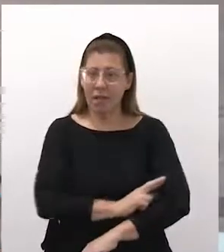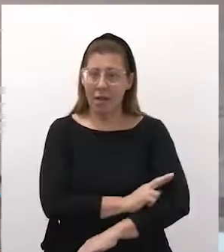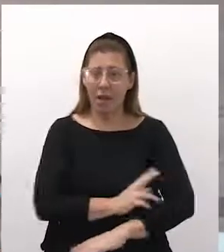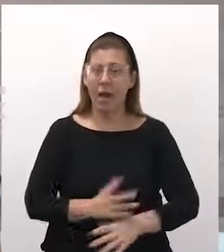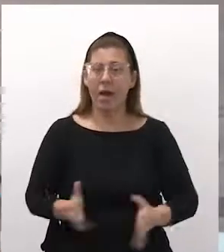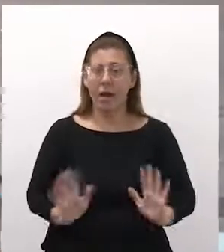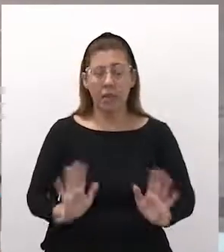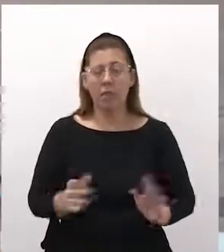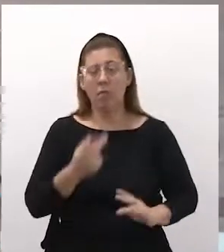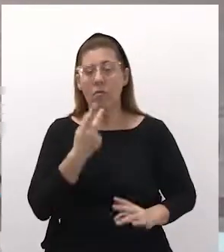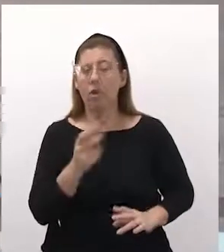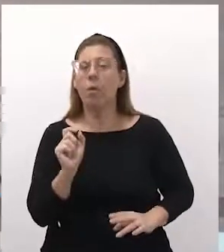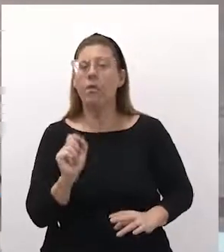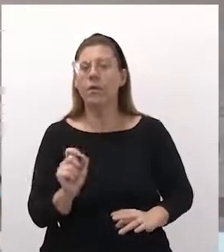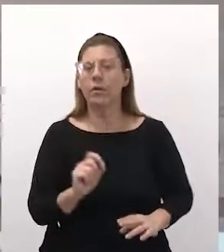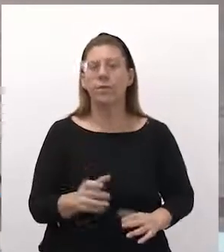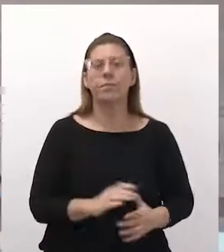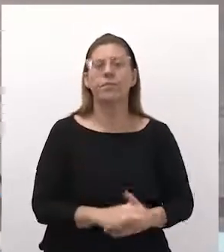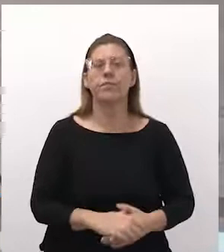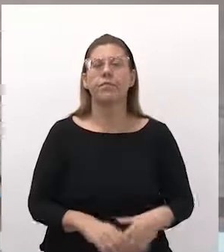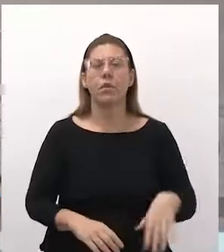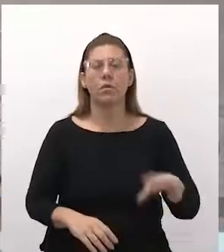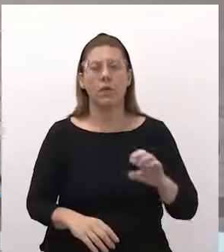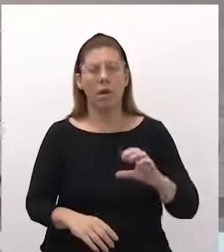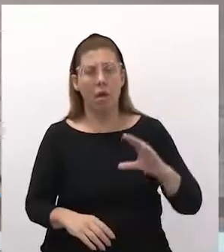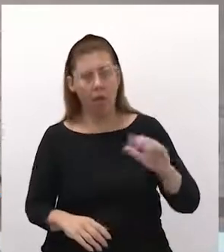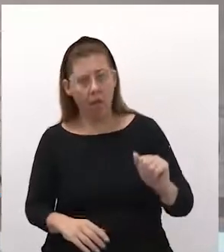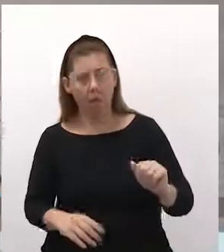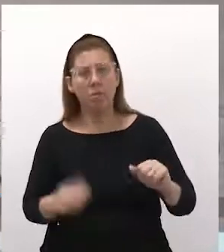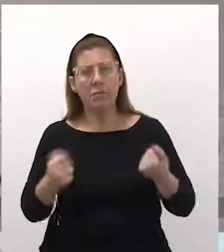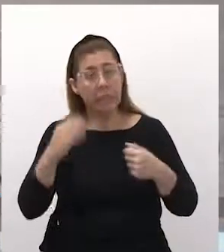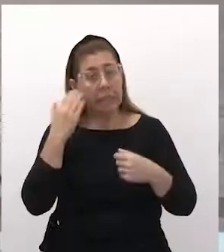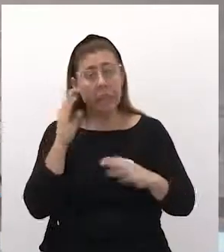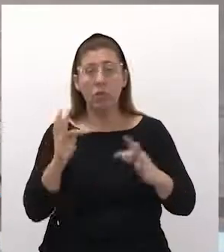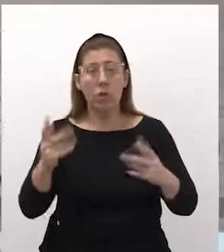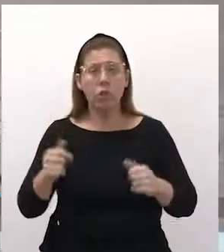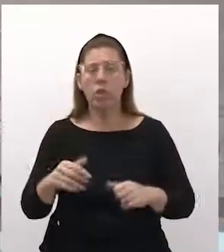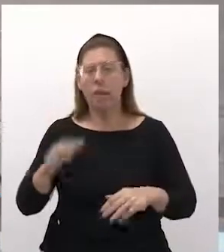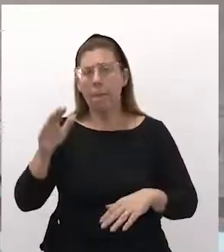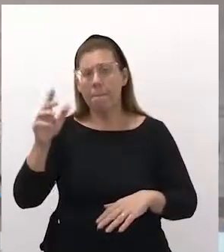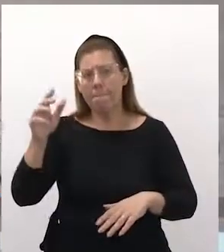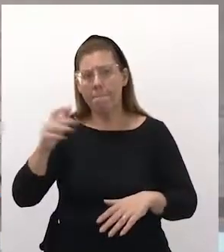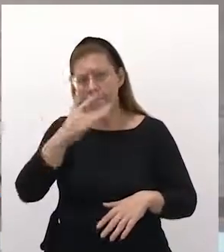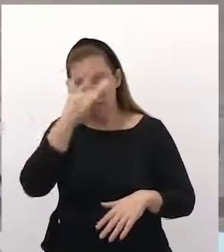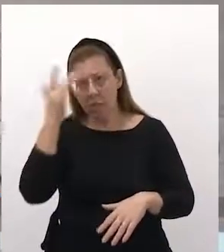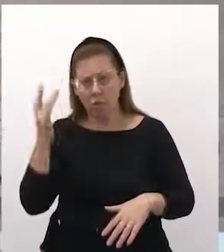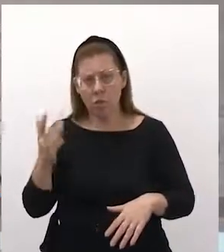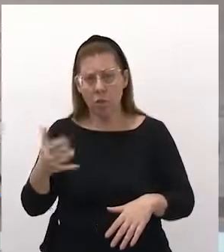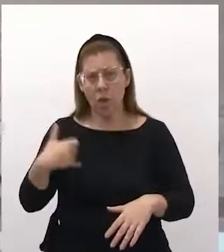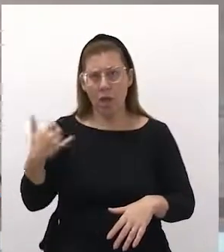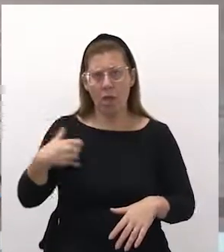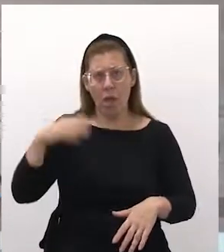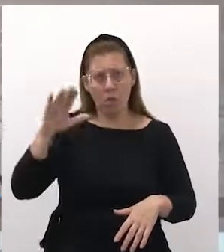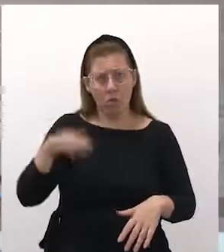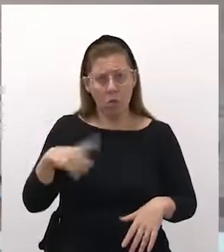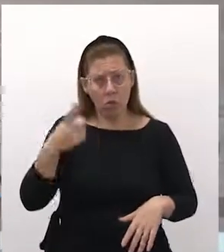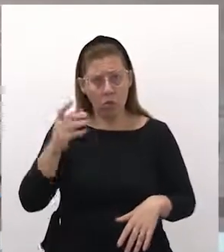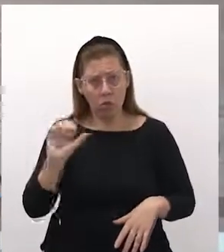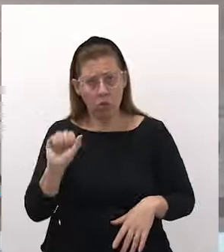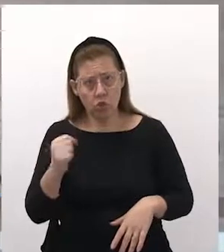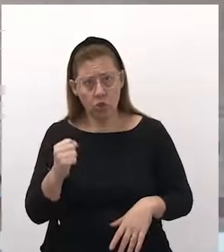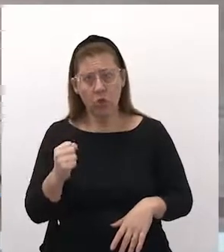O que ela diz é que o ECA tem que compreender que nem todo menor de idade é visto pela justiça como